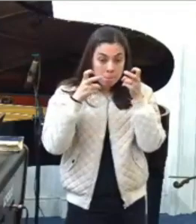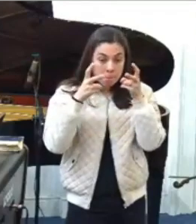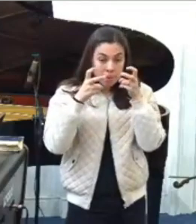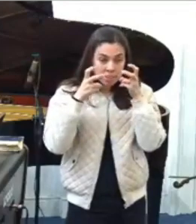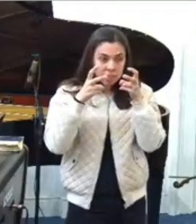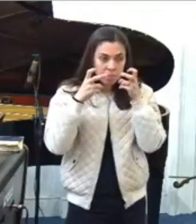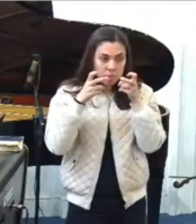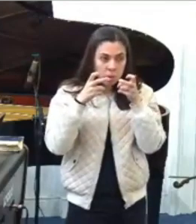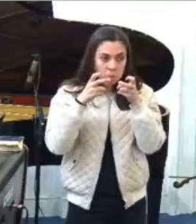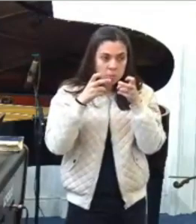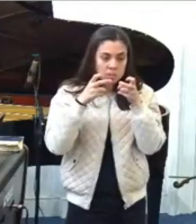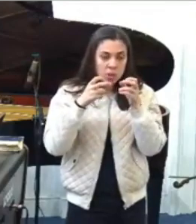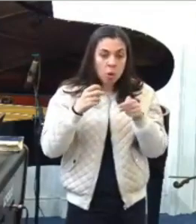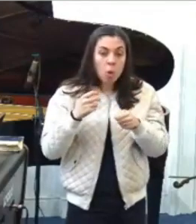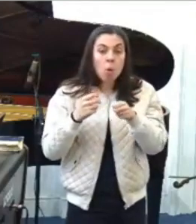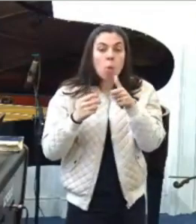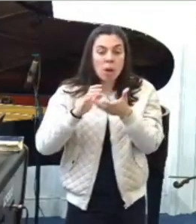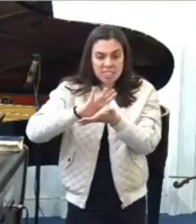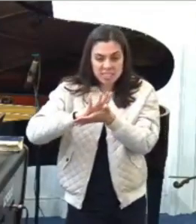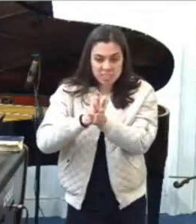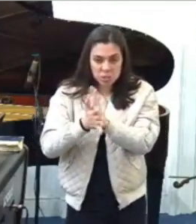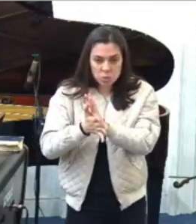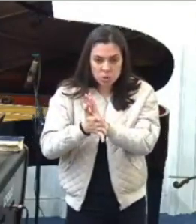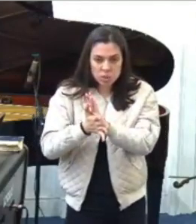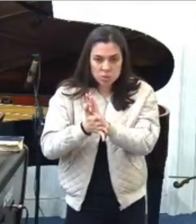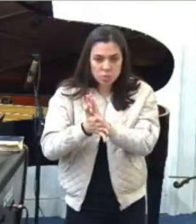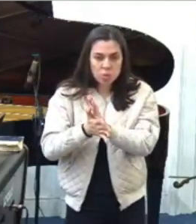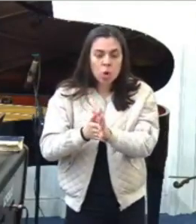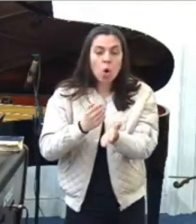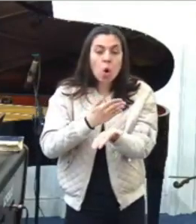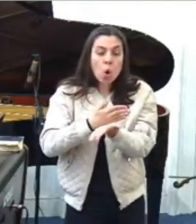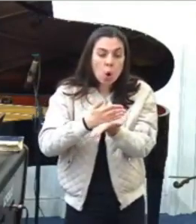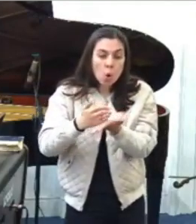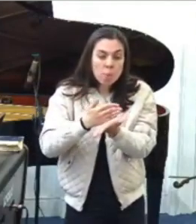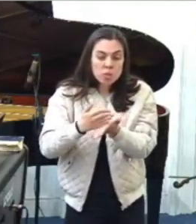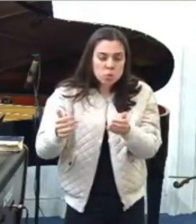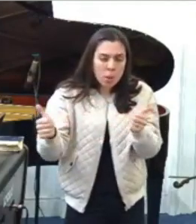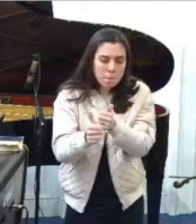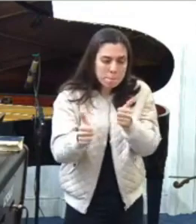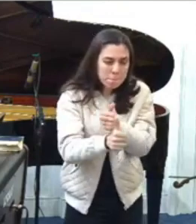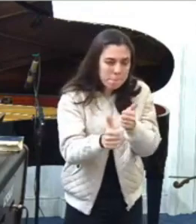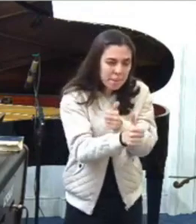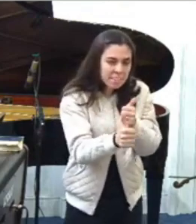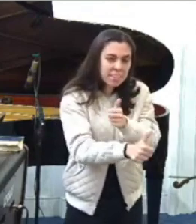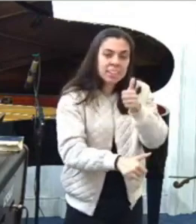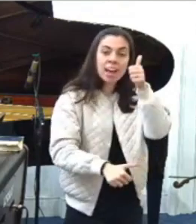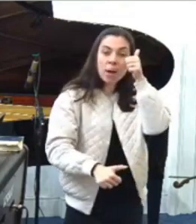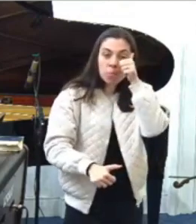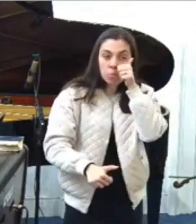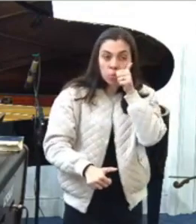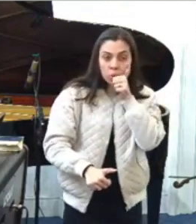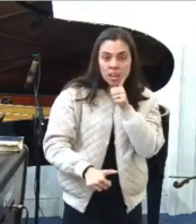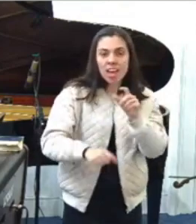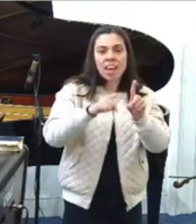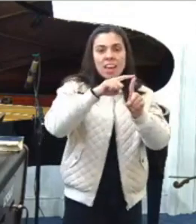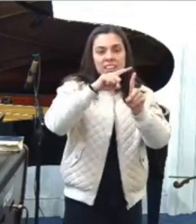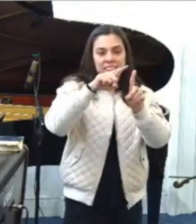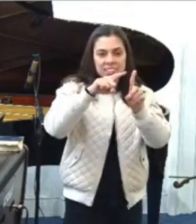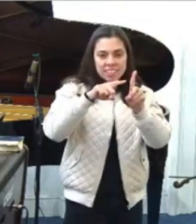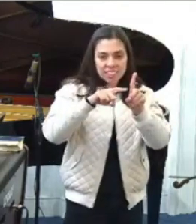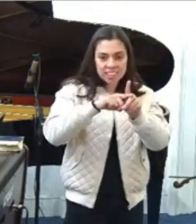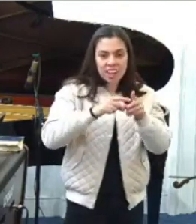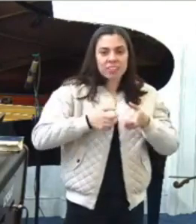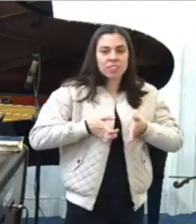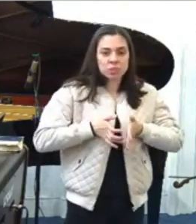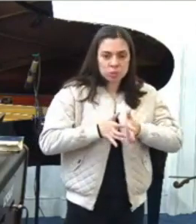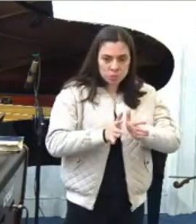mulher que tinha dado à luz o filho homem. Se você voltar para o capítulo 12, no versículo 5, você vai